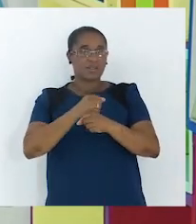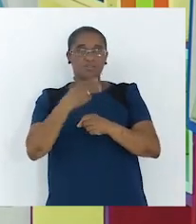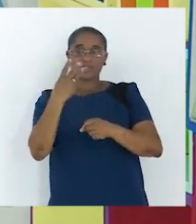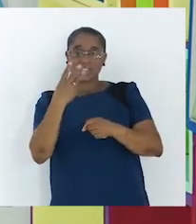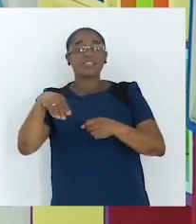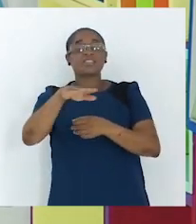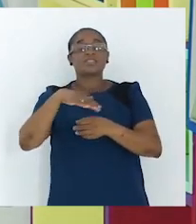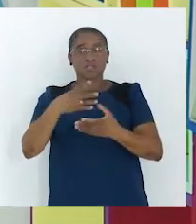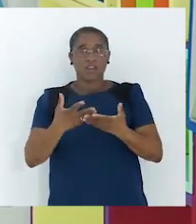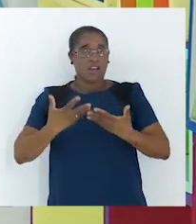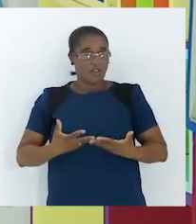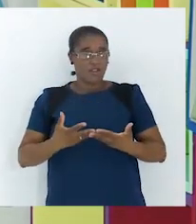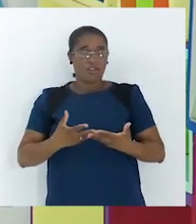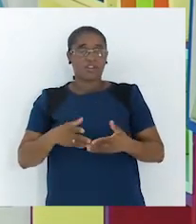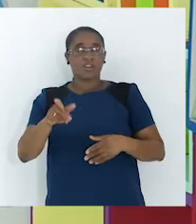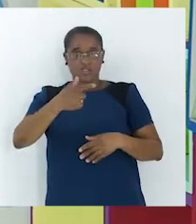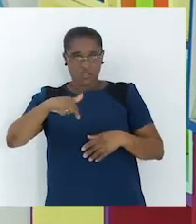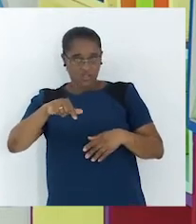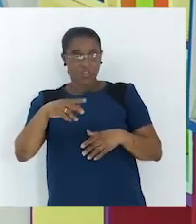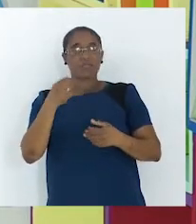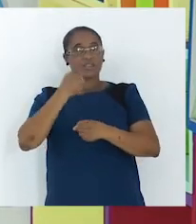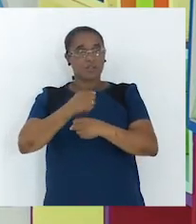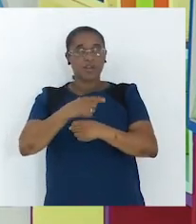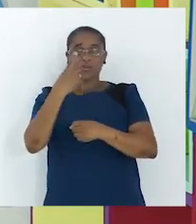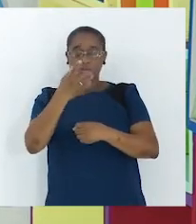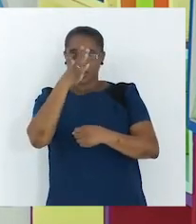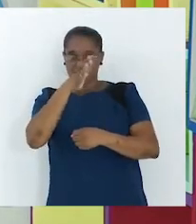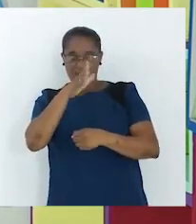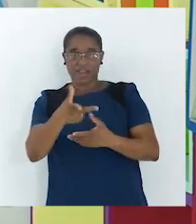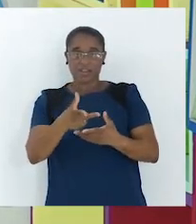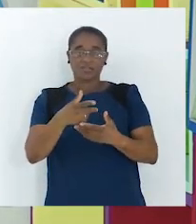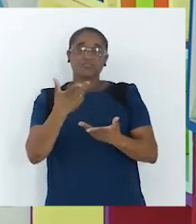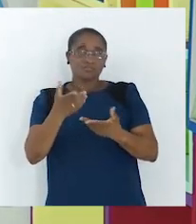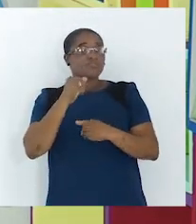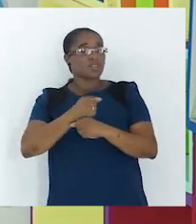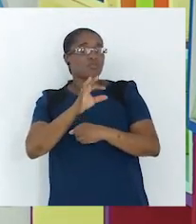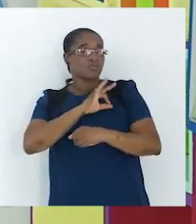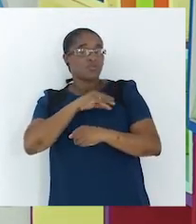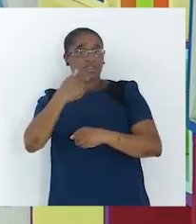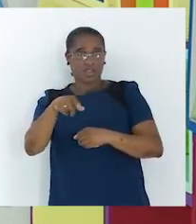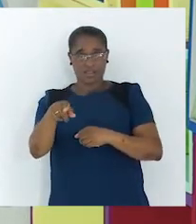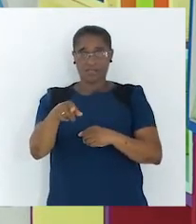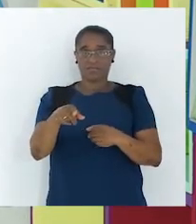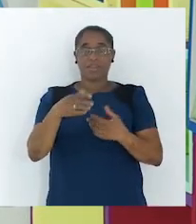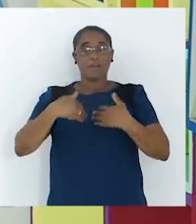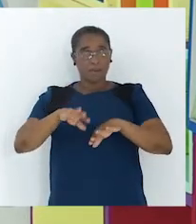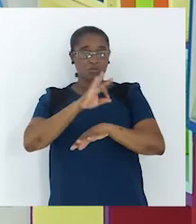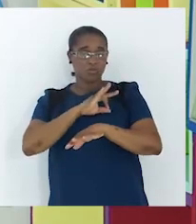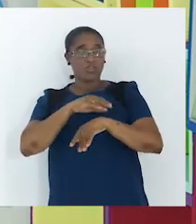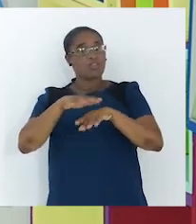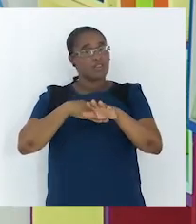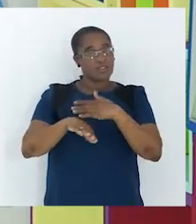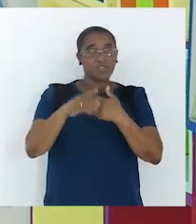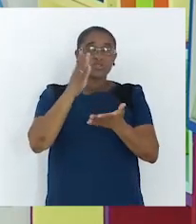casos agora nós vamos ver uma atividade ou exercícios hortons mas o professor vai